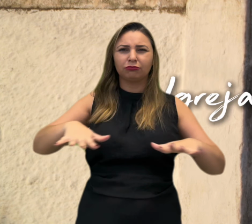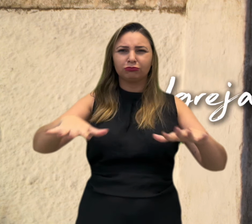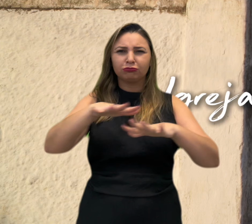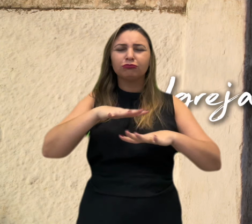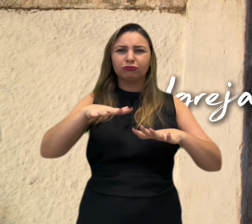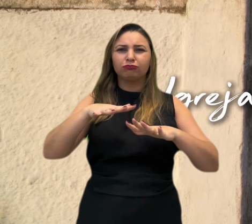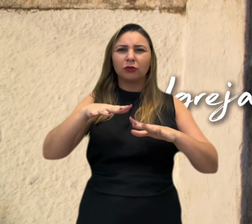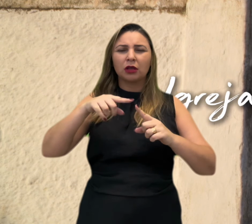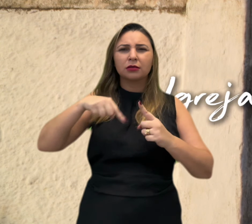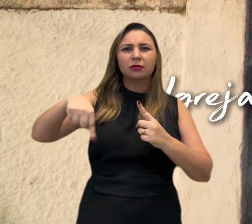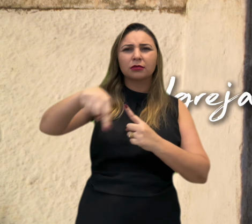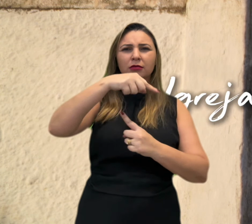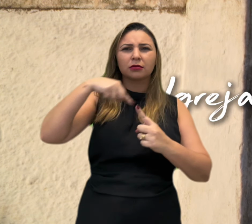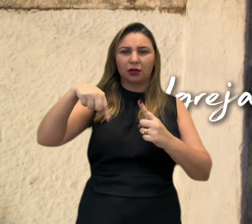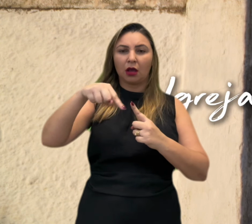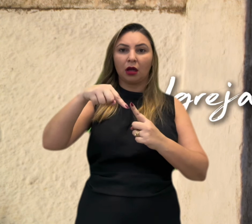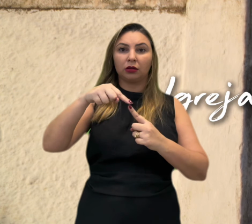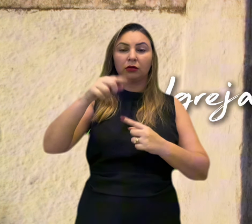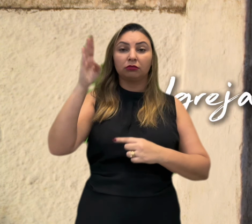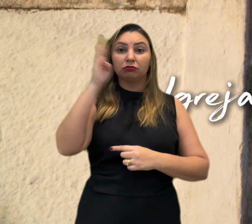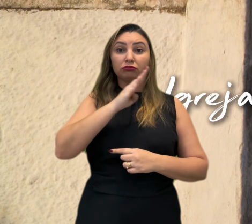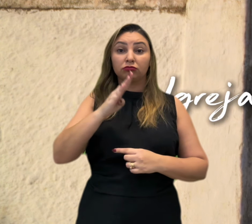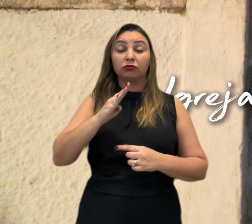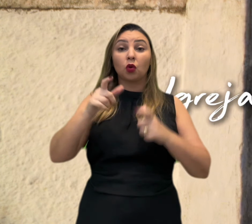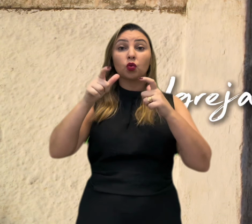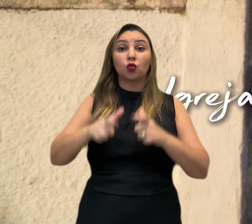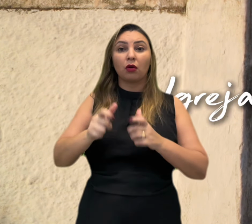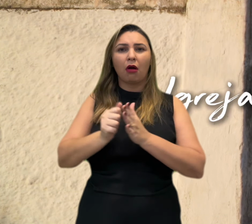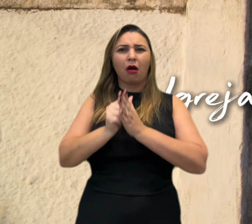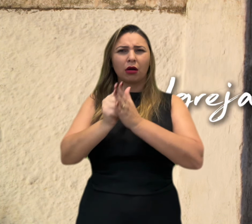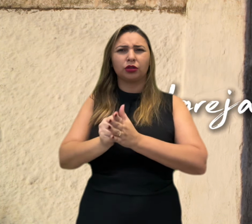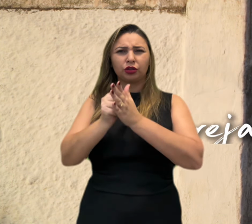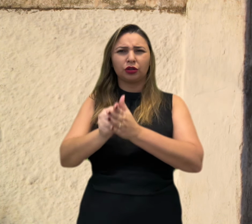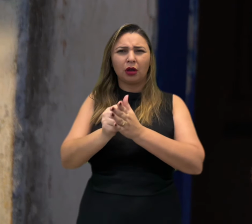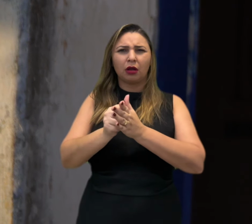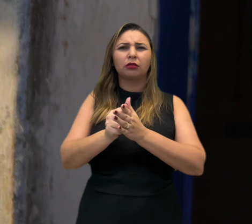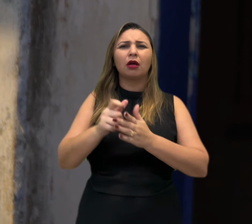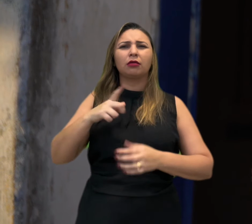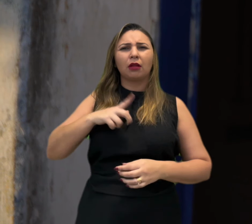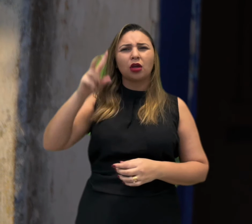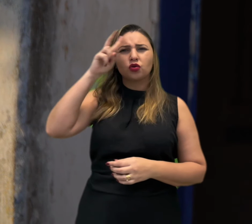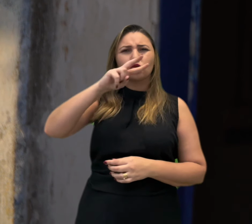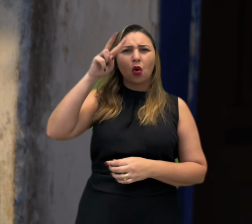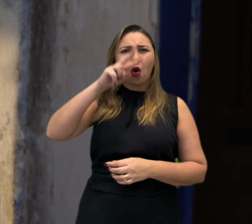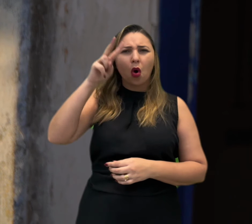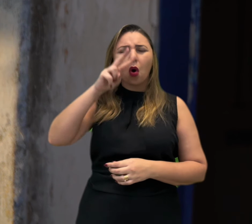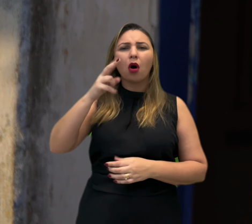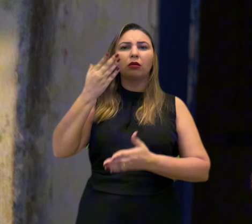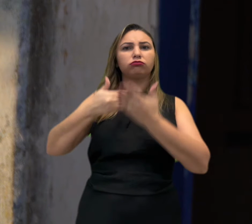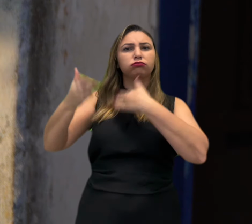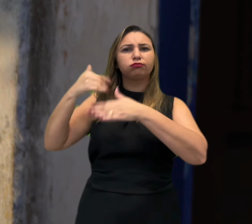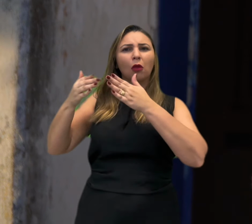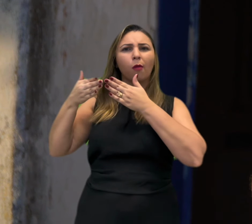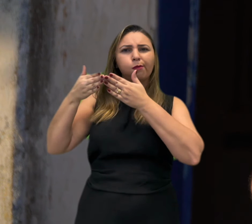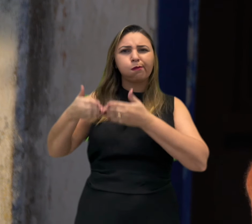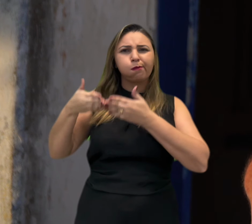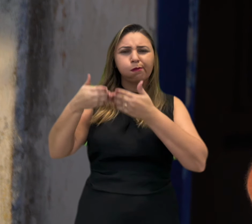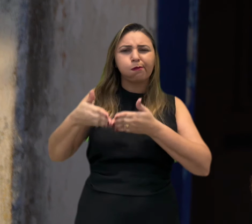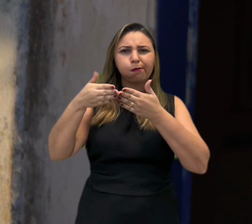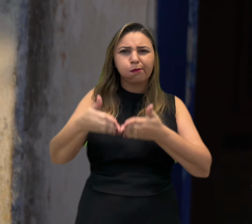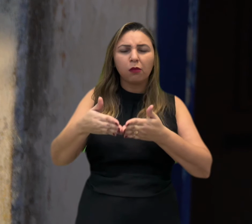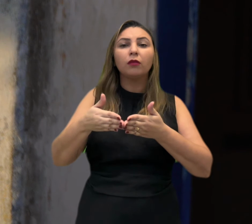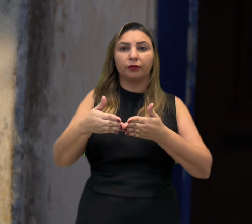faz parte do complexo do Santuário Nacional de São José de Anchieta. Esse lugar repleto de história remete à época